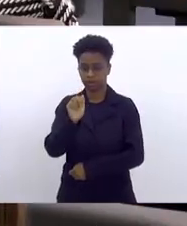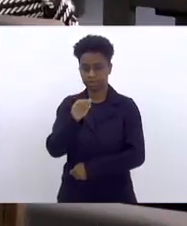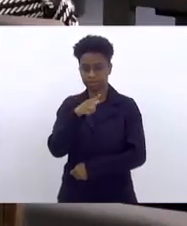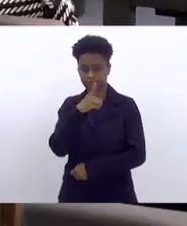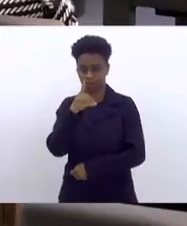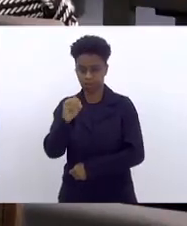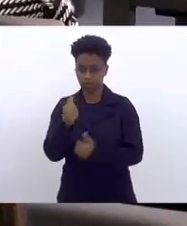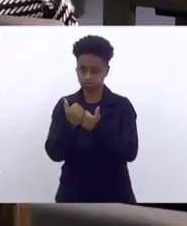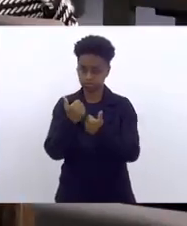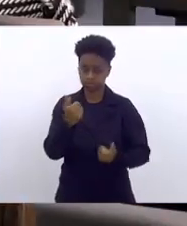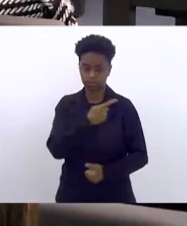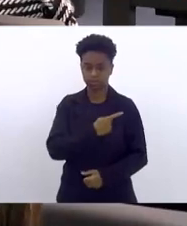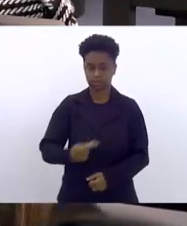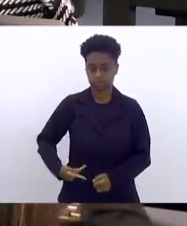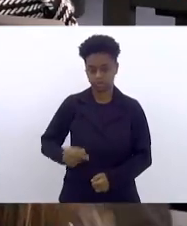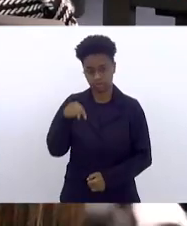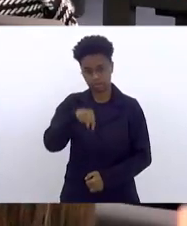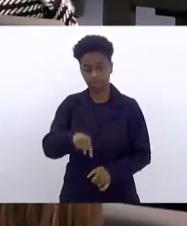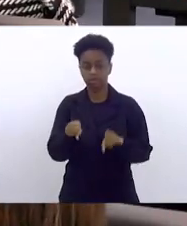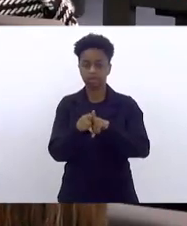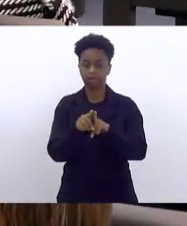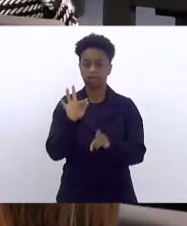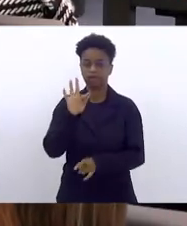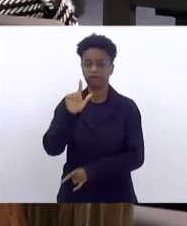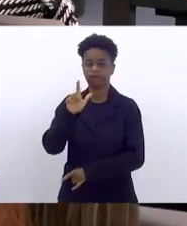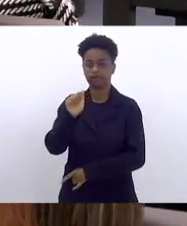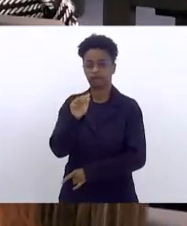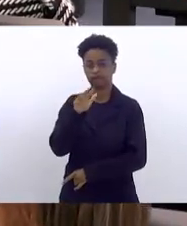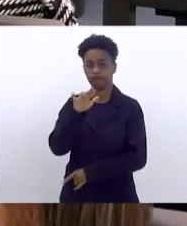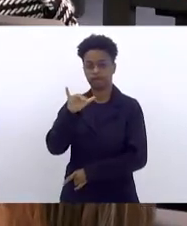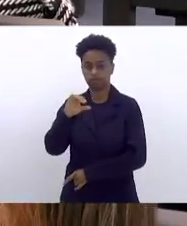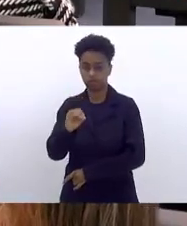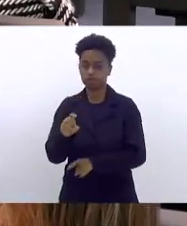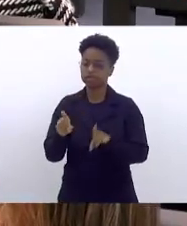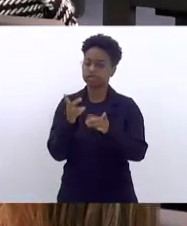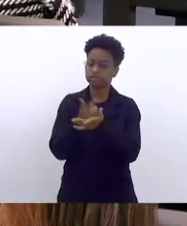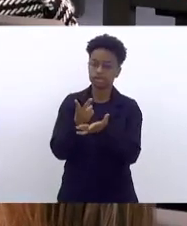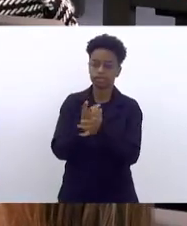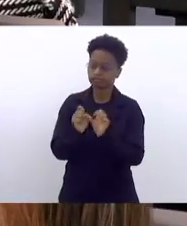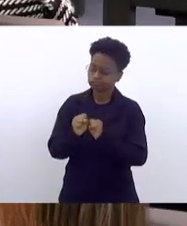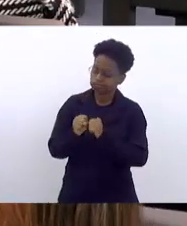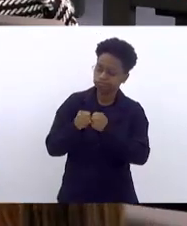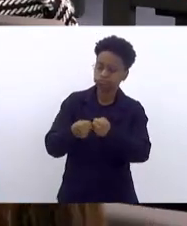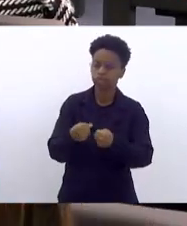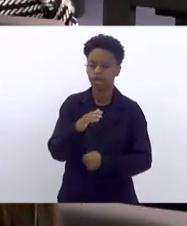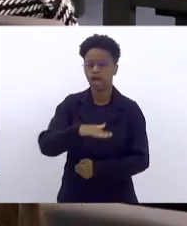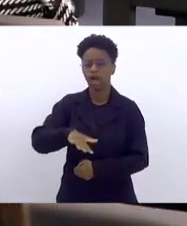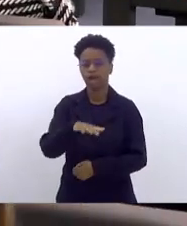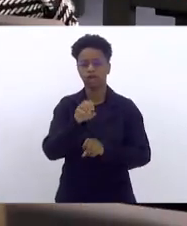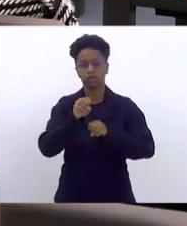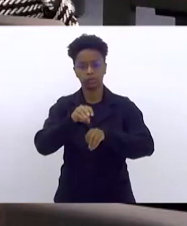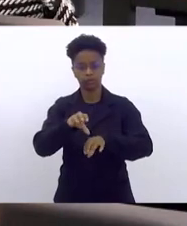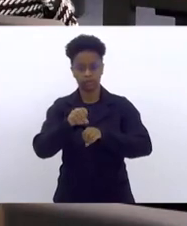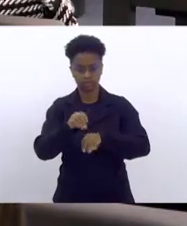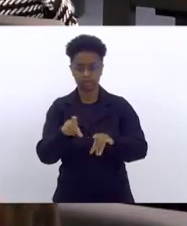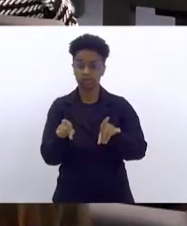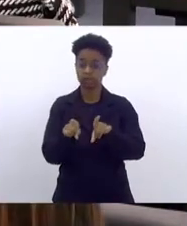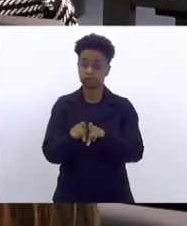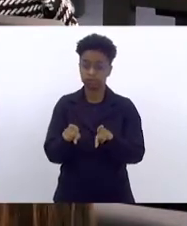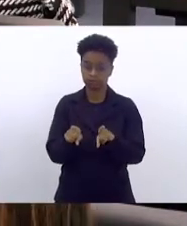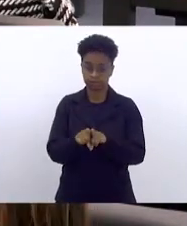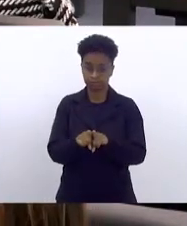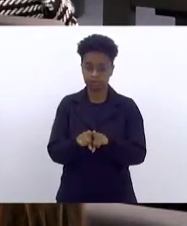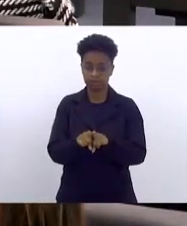Flávio Serafim sempre um guerreiro para as causas da educação o nosso